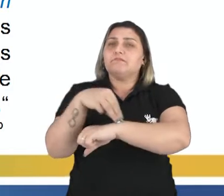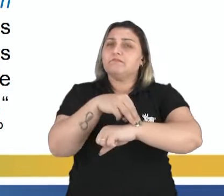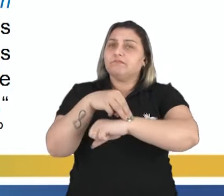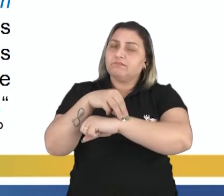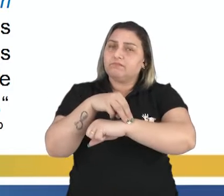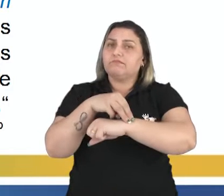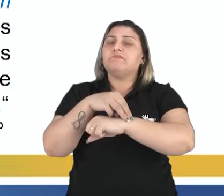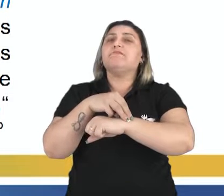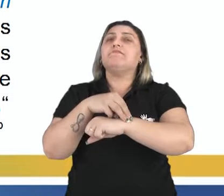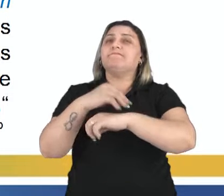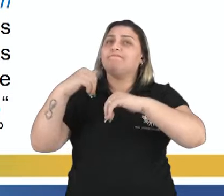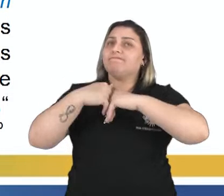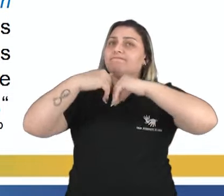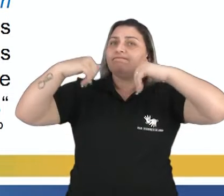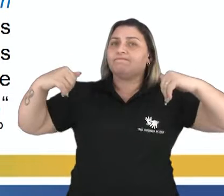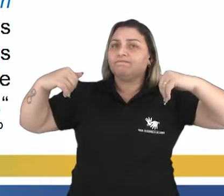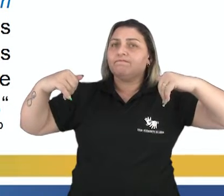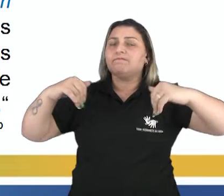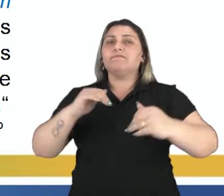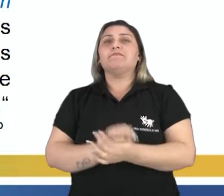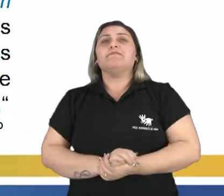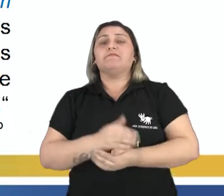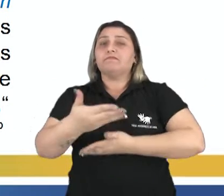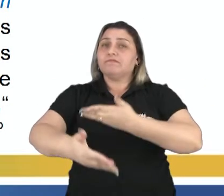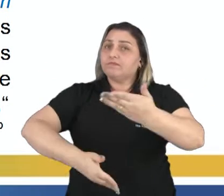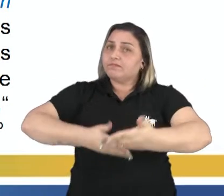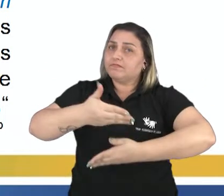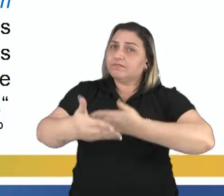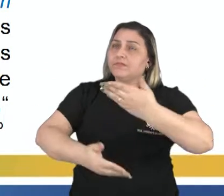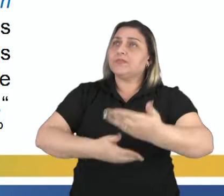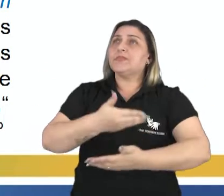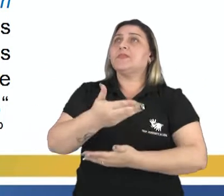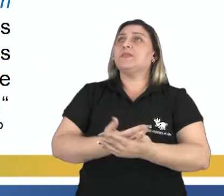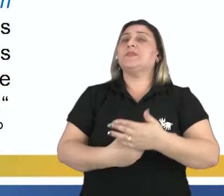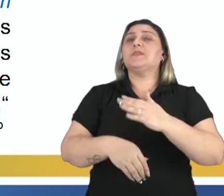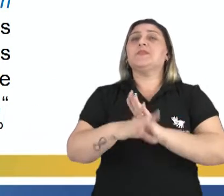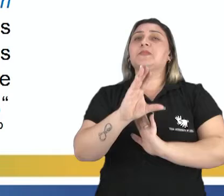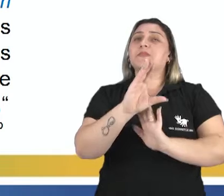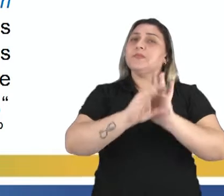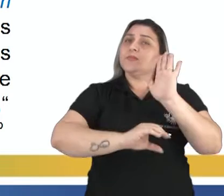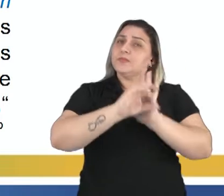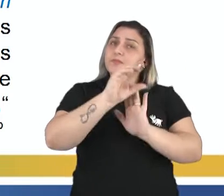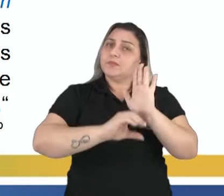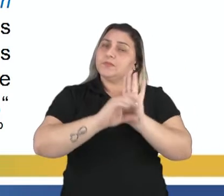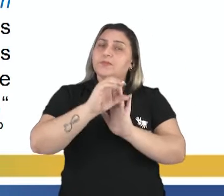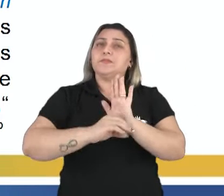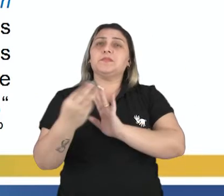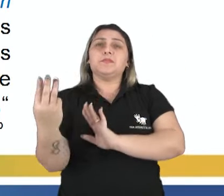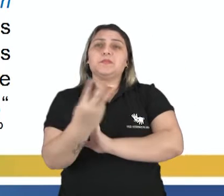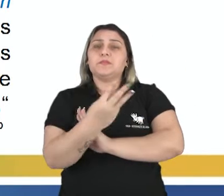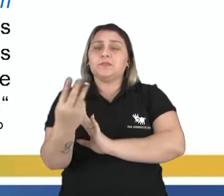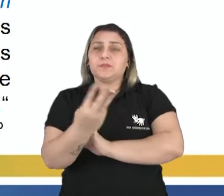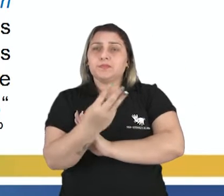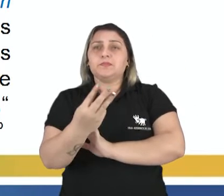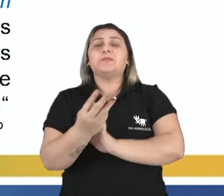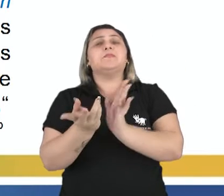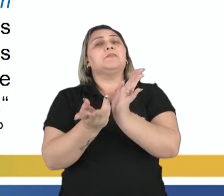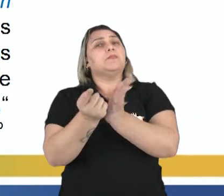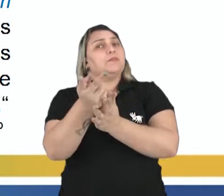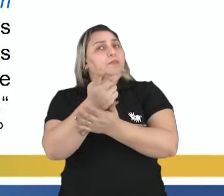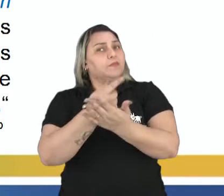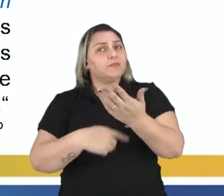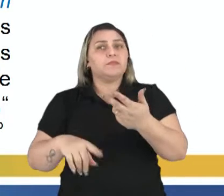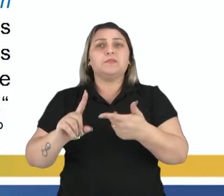sua dissipação. Então, pessoal, a relação do conceito nessas 3 esferas da